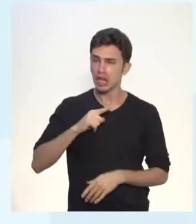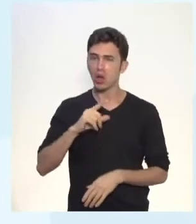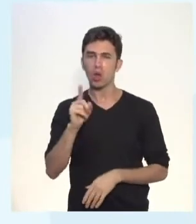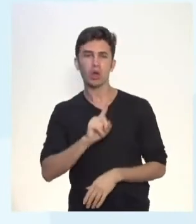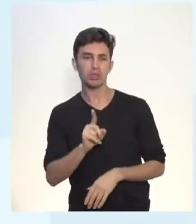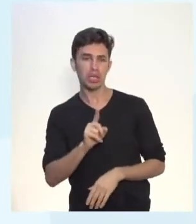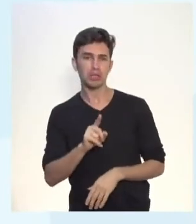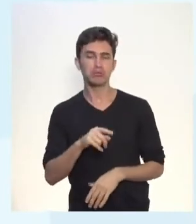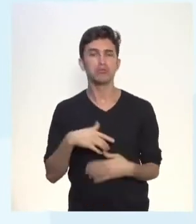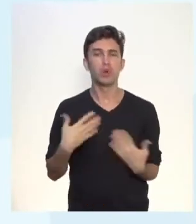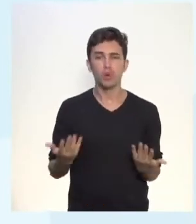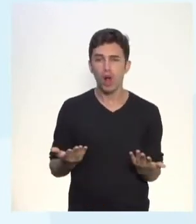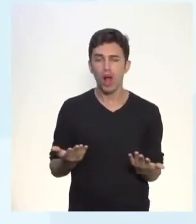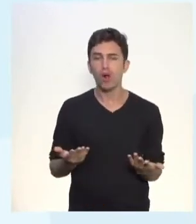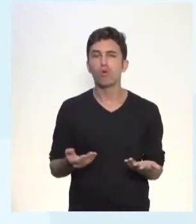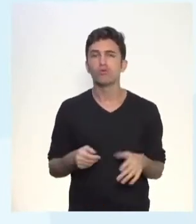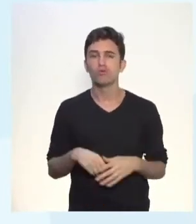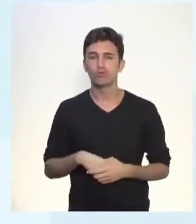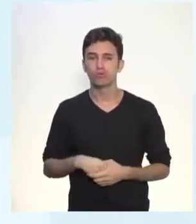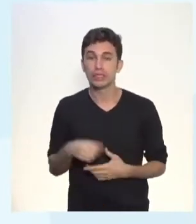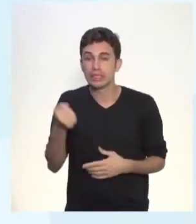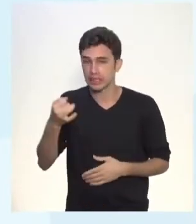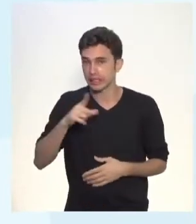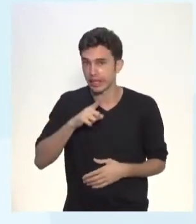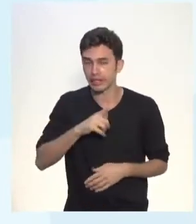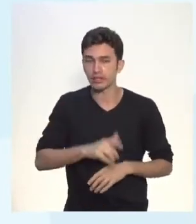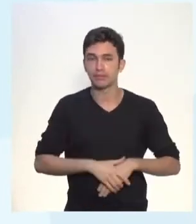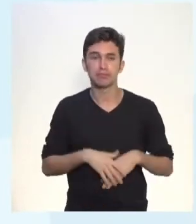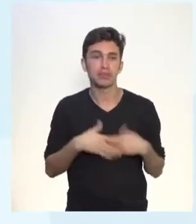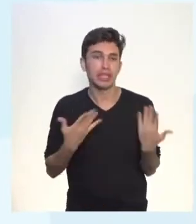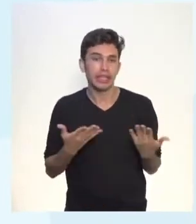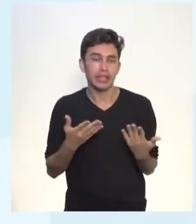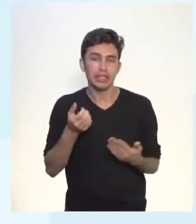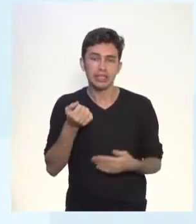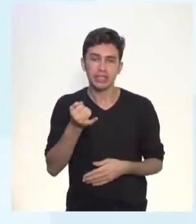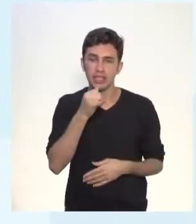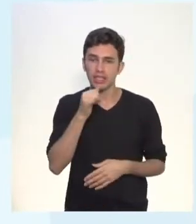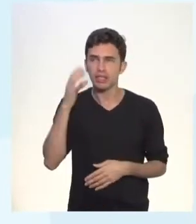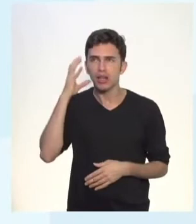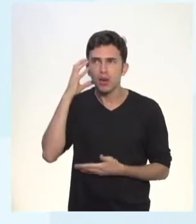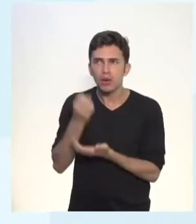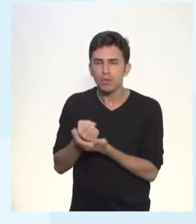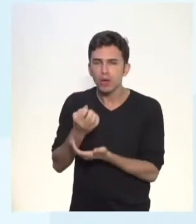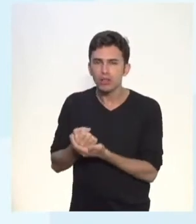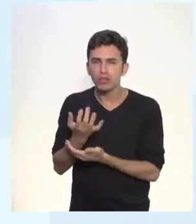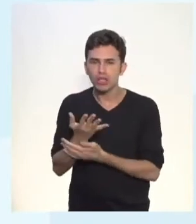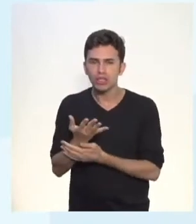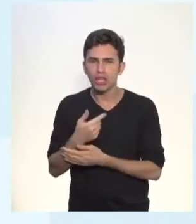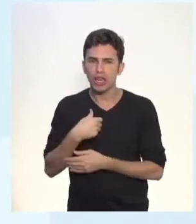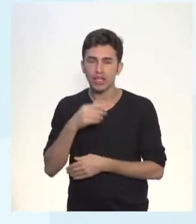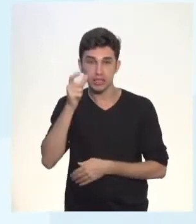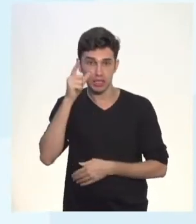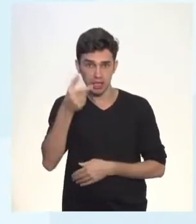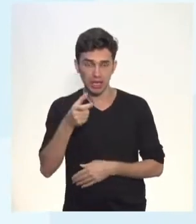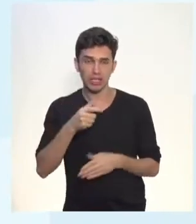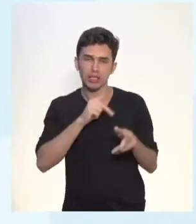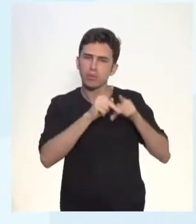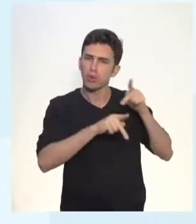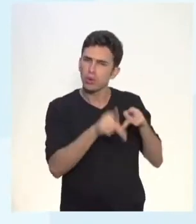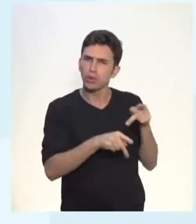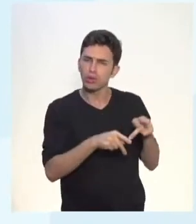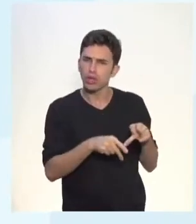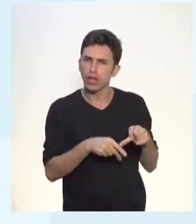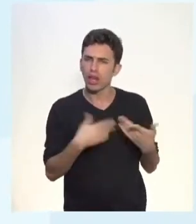nesse podcast, qual foi ou quais foram, e se ele é de interesse público, por quê? Ele é importante, não é importante? Esse